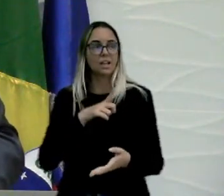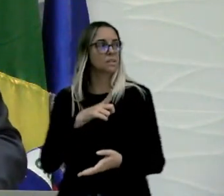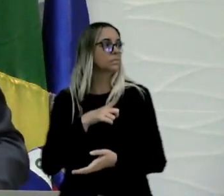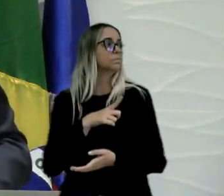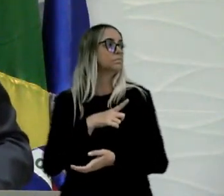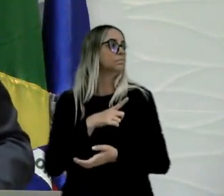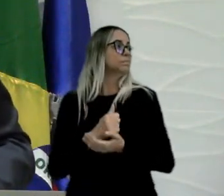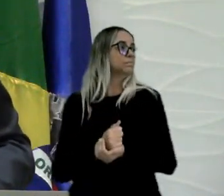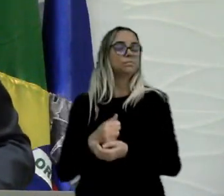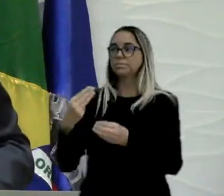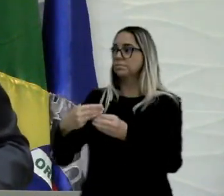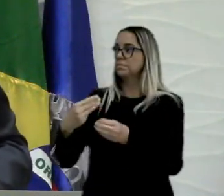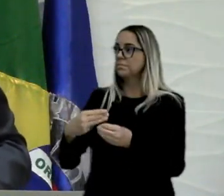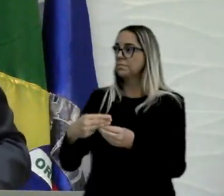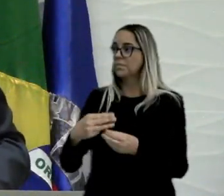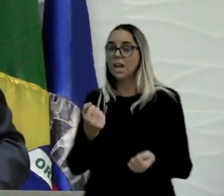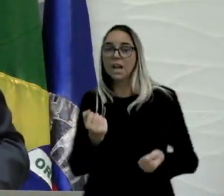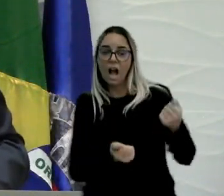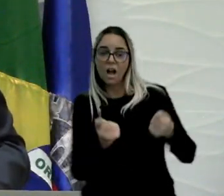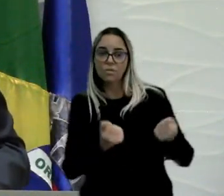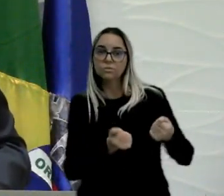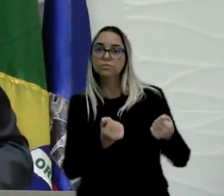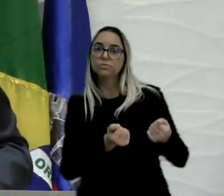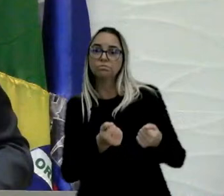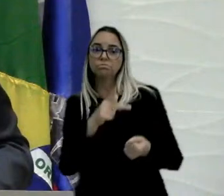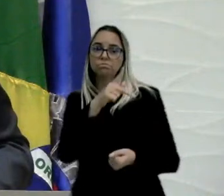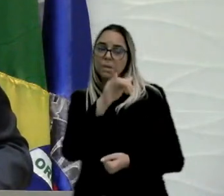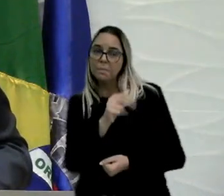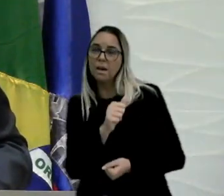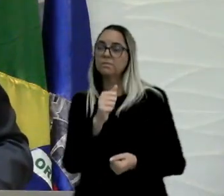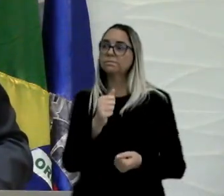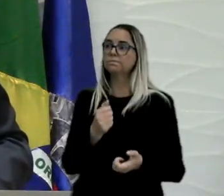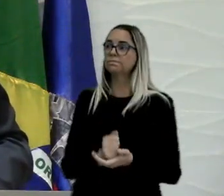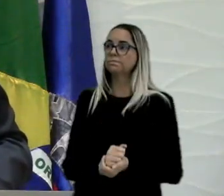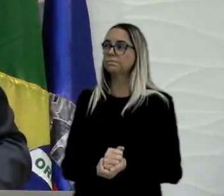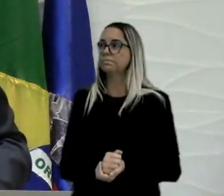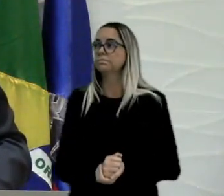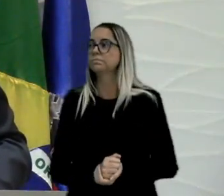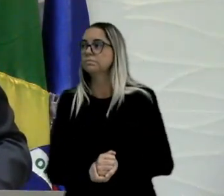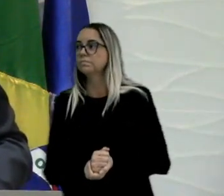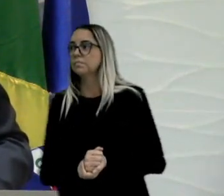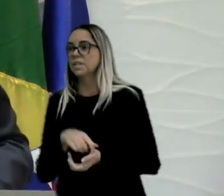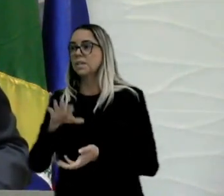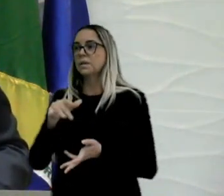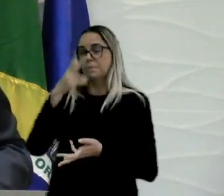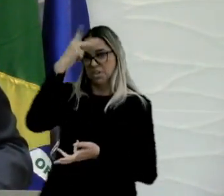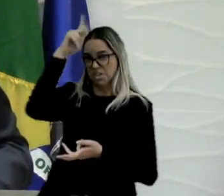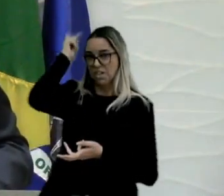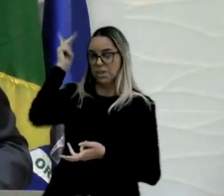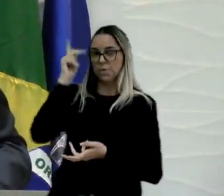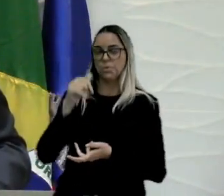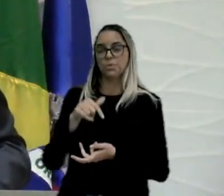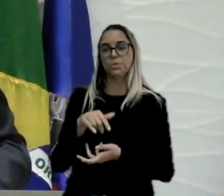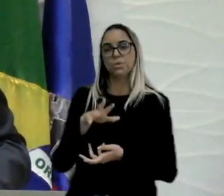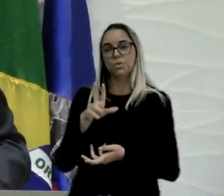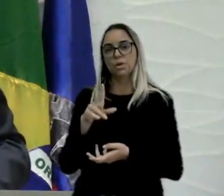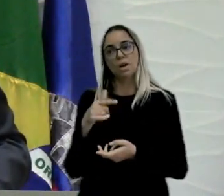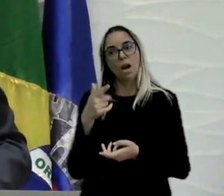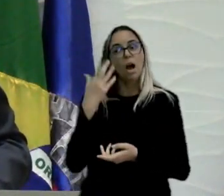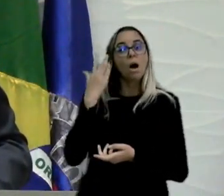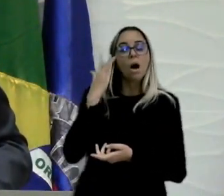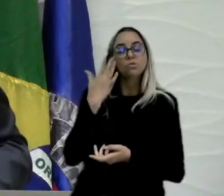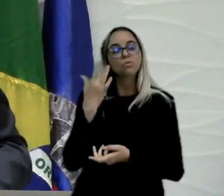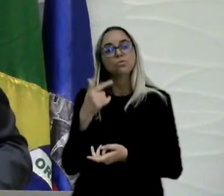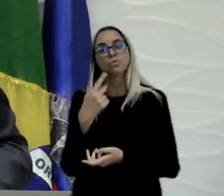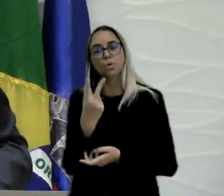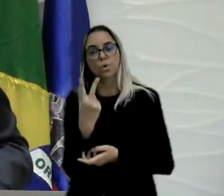pelo Município com os carros pipa do município inclusive Vereador Pachequinho eh Tudo indica que nós vamos receber mais dois carr pipa